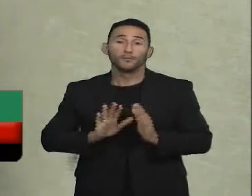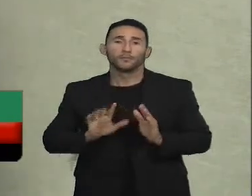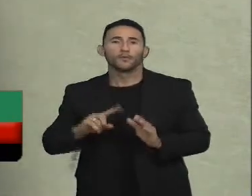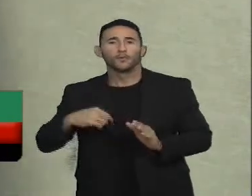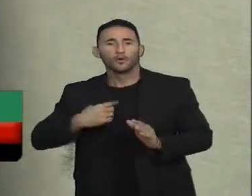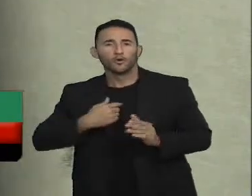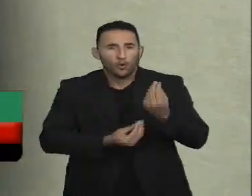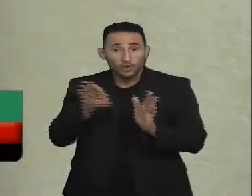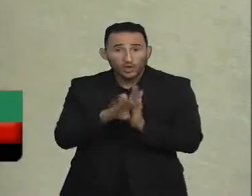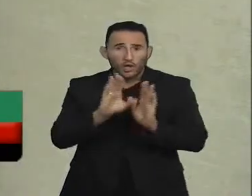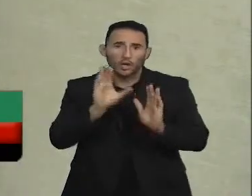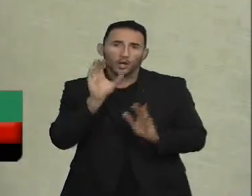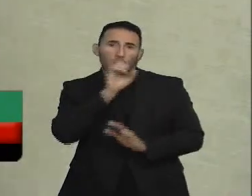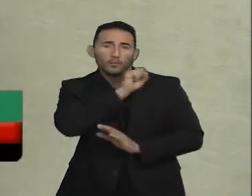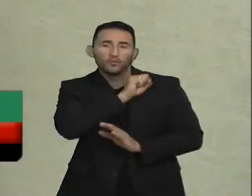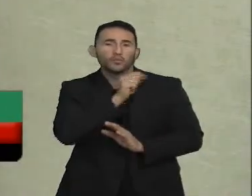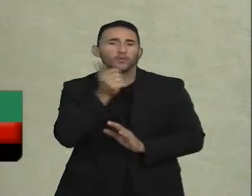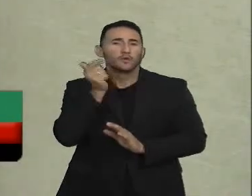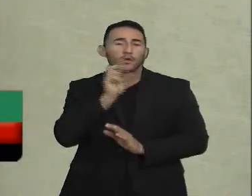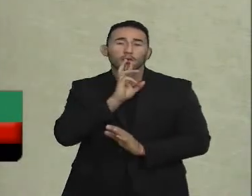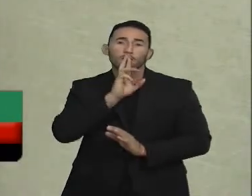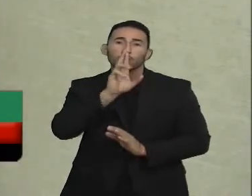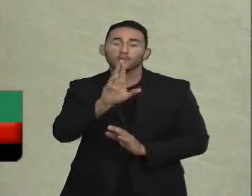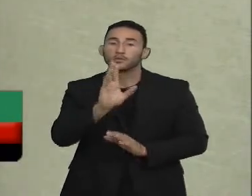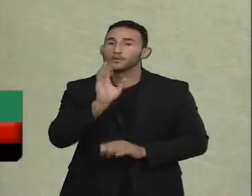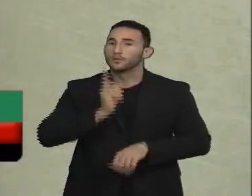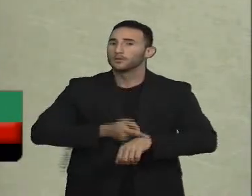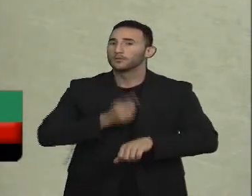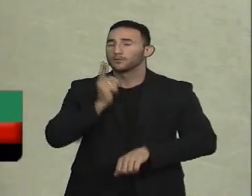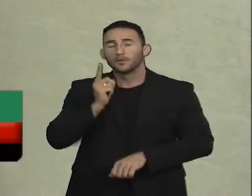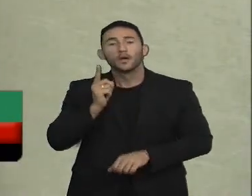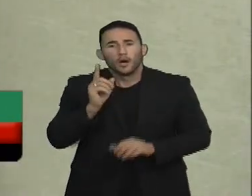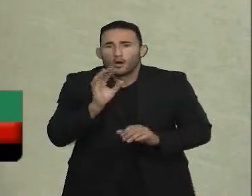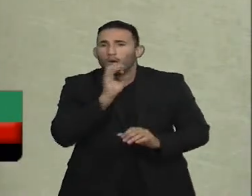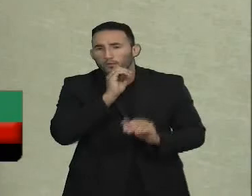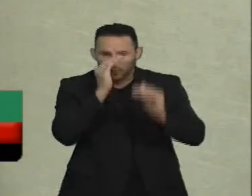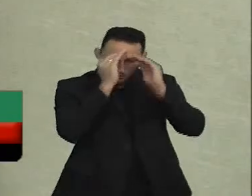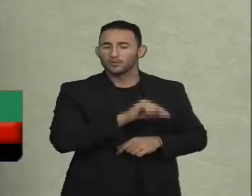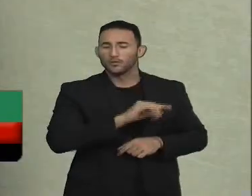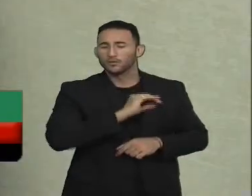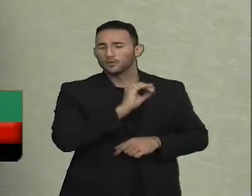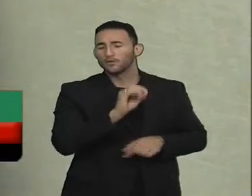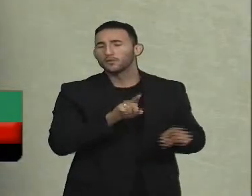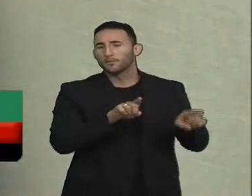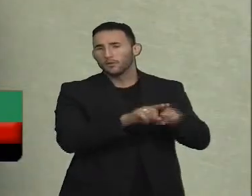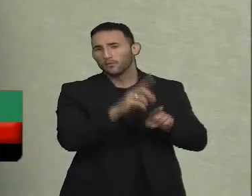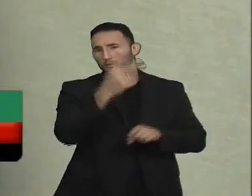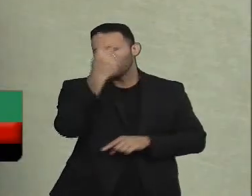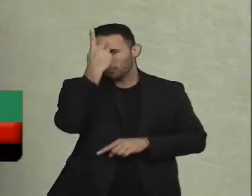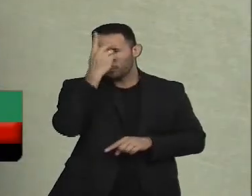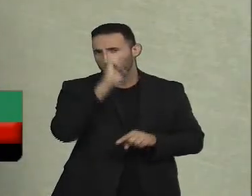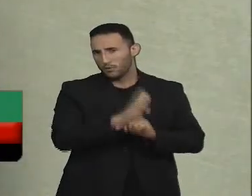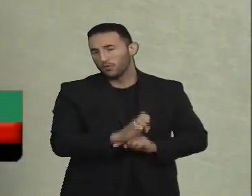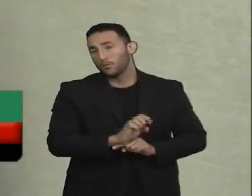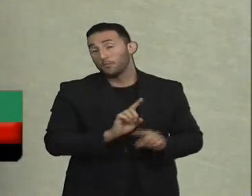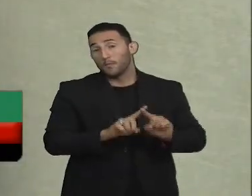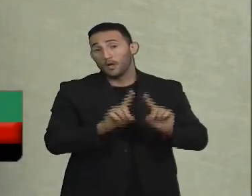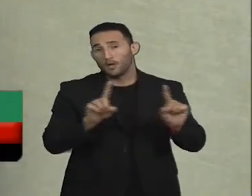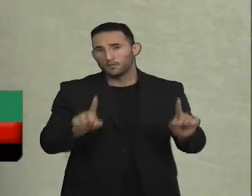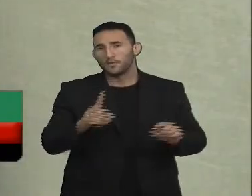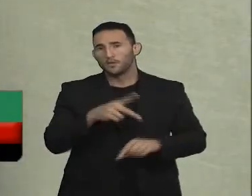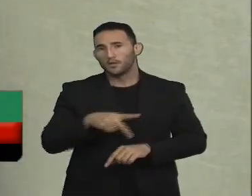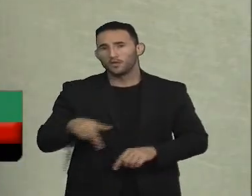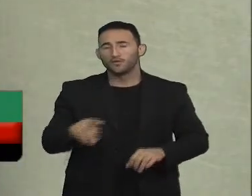temos acompanhado o quanto a guarda resposta rápido, com todo o respeito também à Polícia Militar, que tem feito um trabalho. E também, senhor